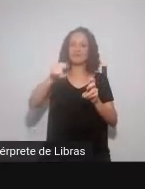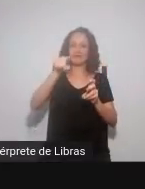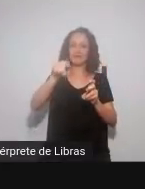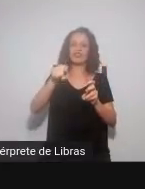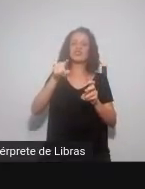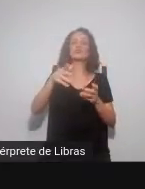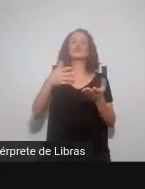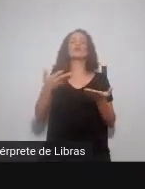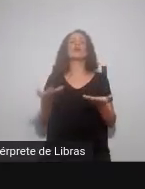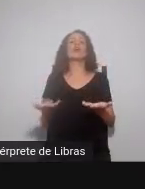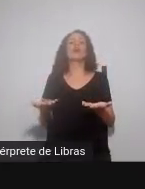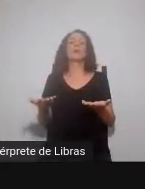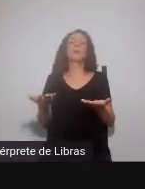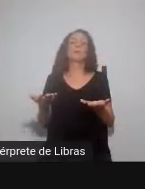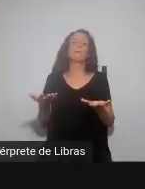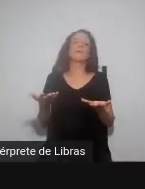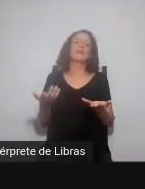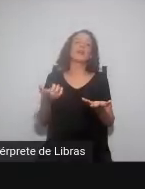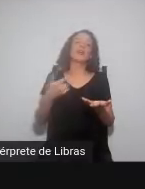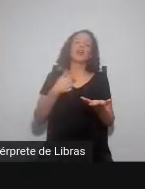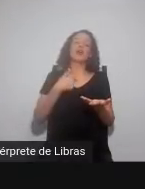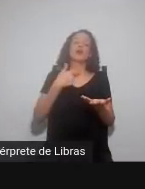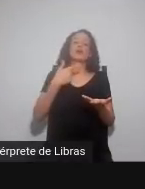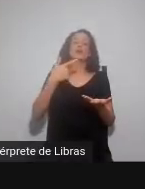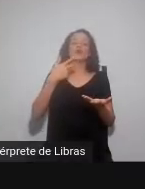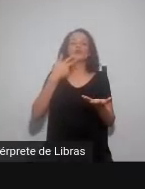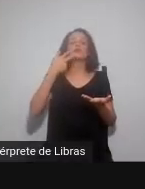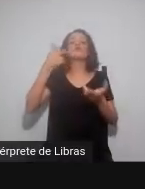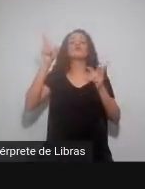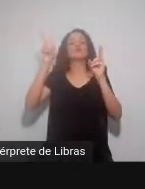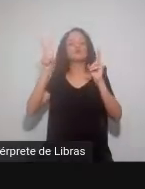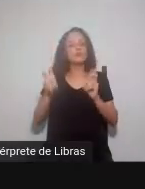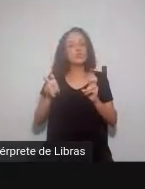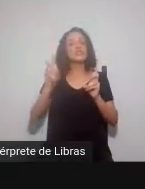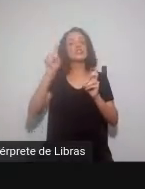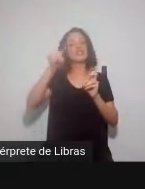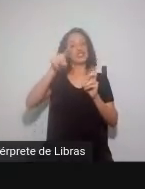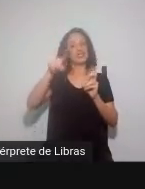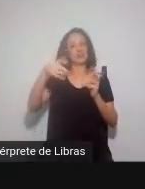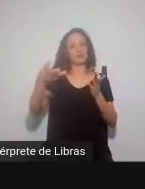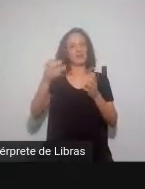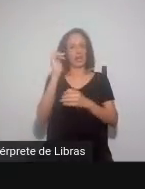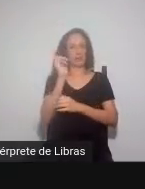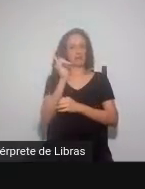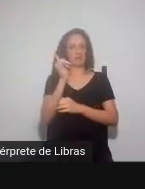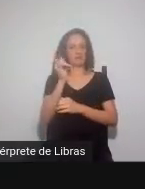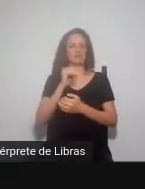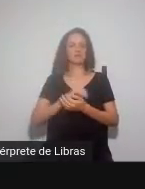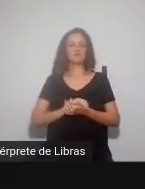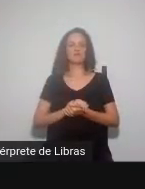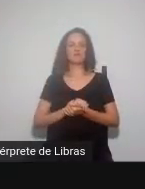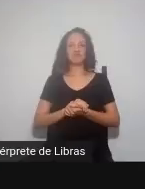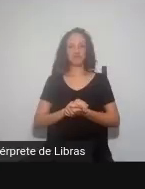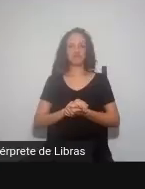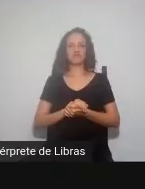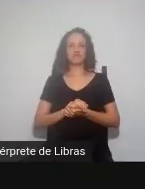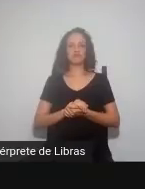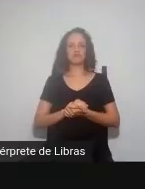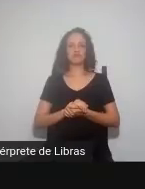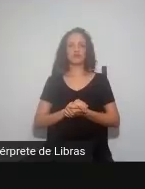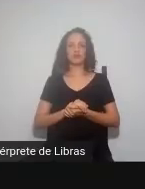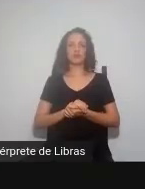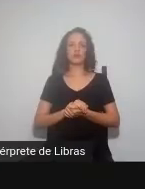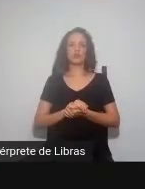situo o relato a seguir. Então, não teria